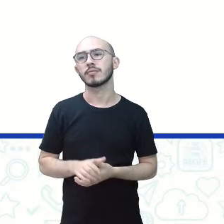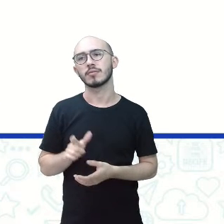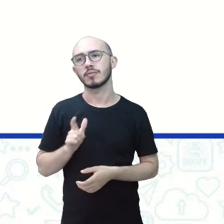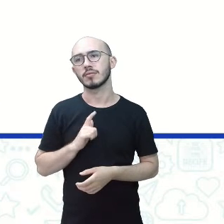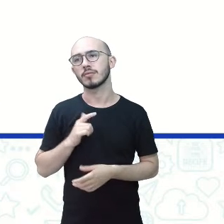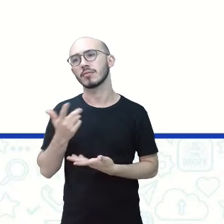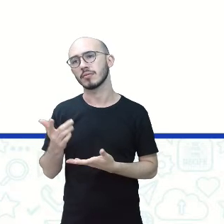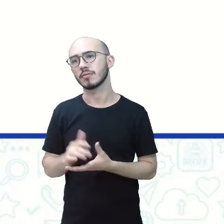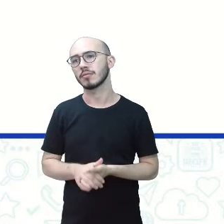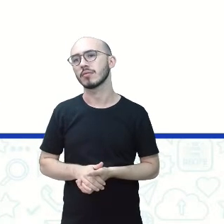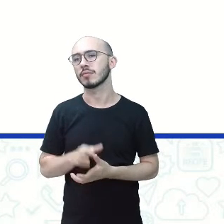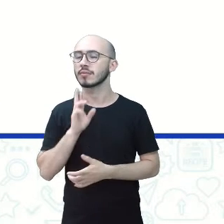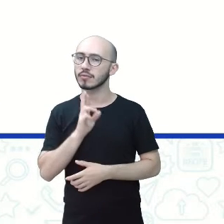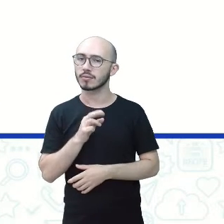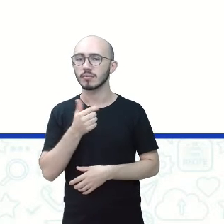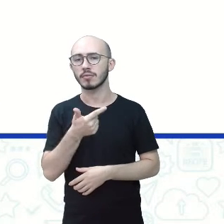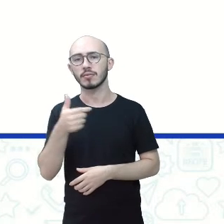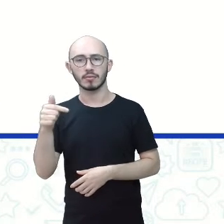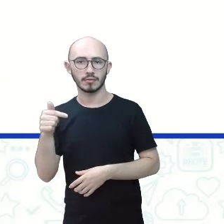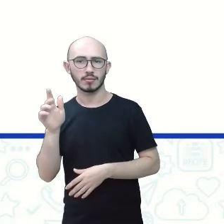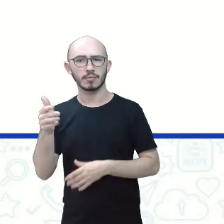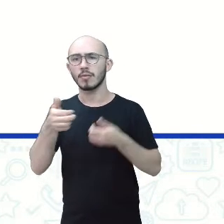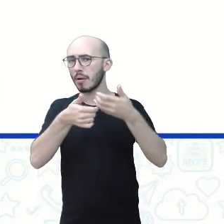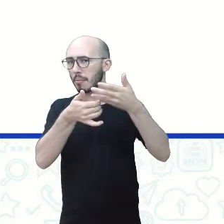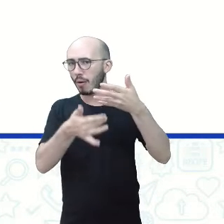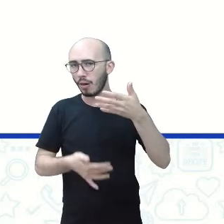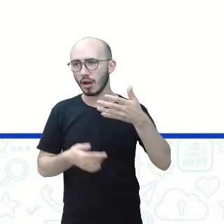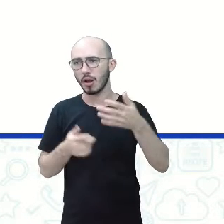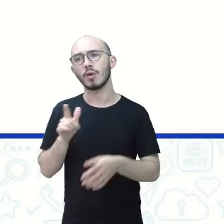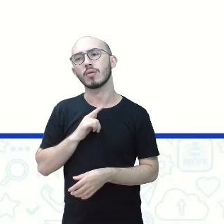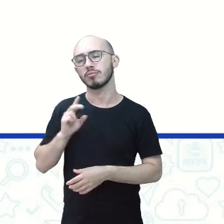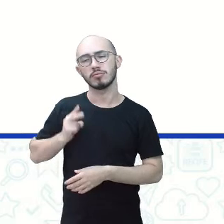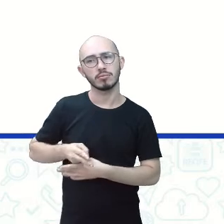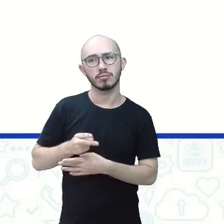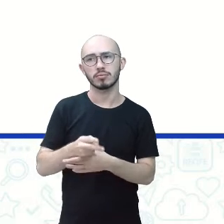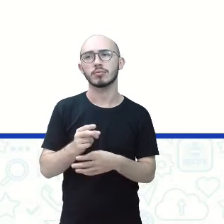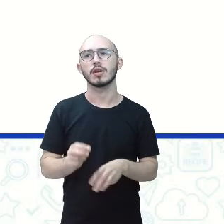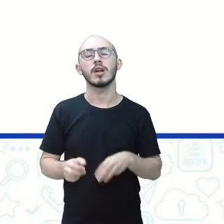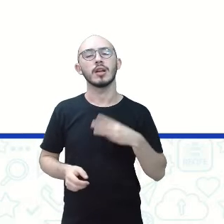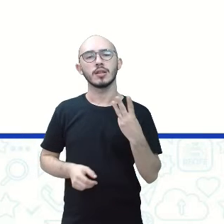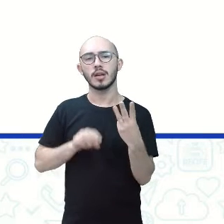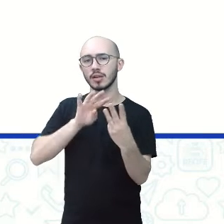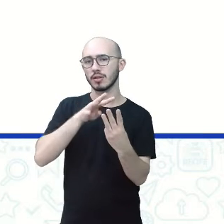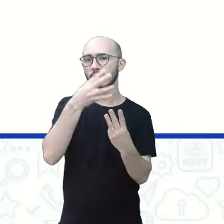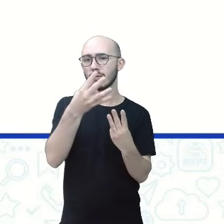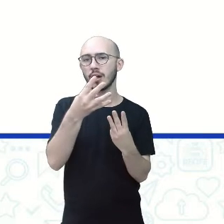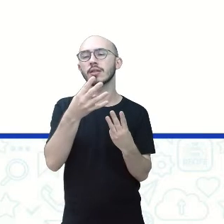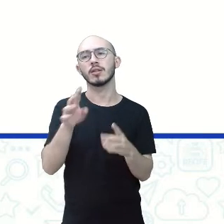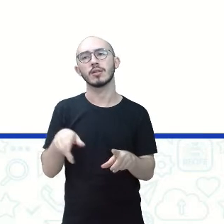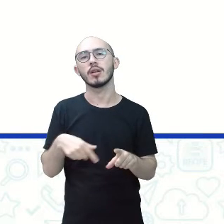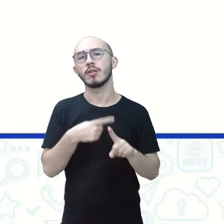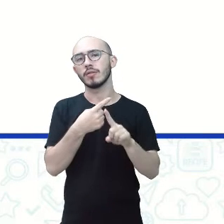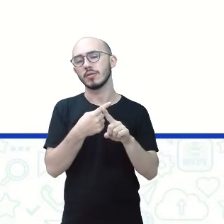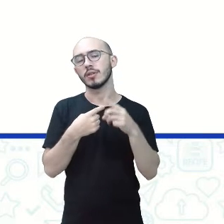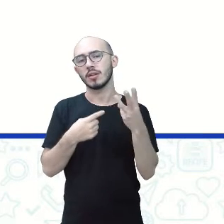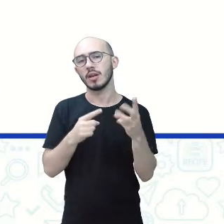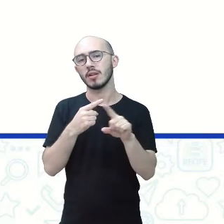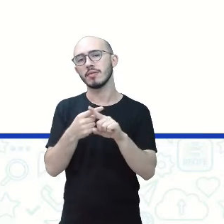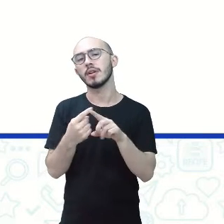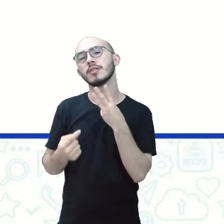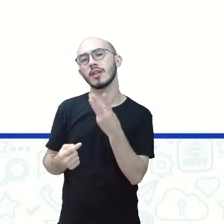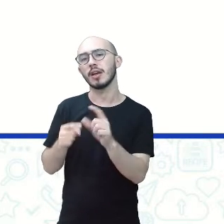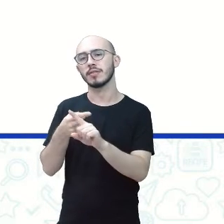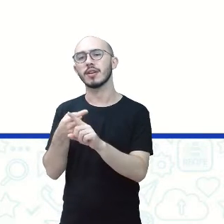ter o 27. E assim sucessivamente, né? Colocando 3 elevado à quarta, multiplicamos 4 vezes e